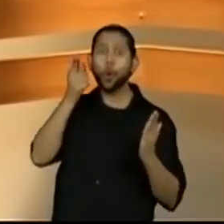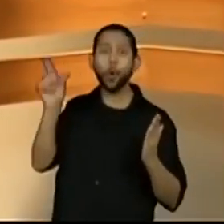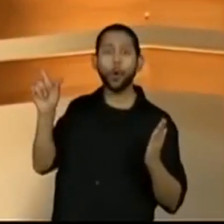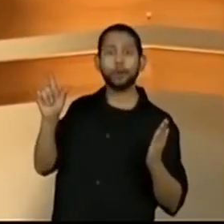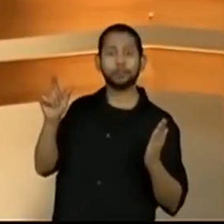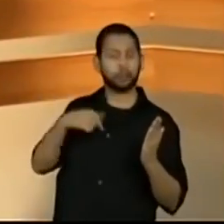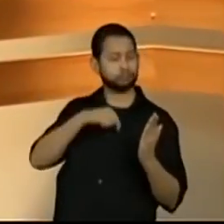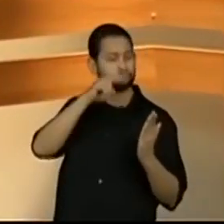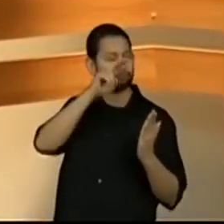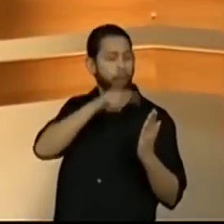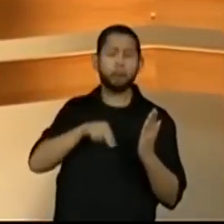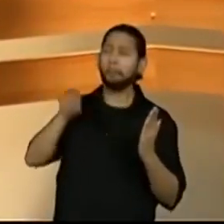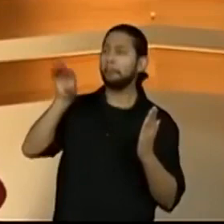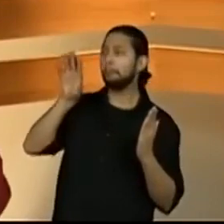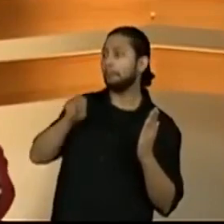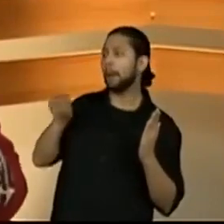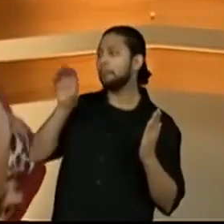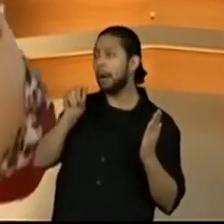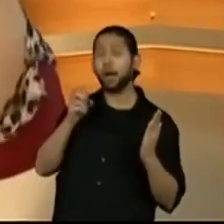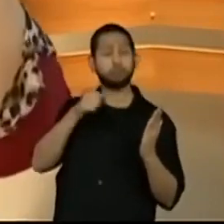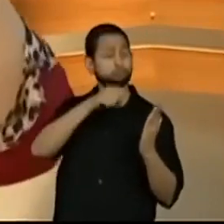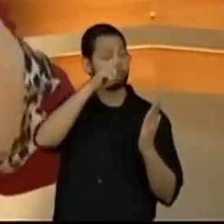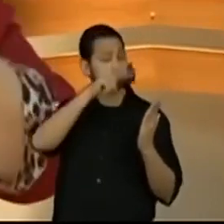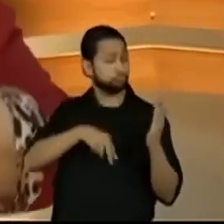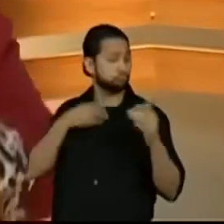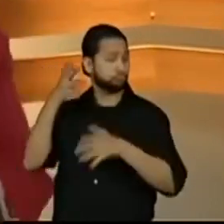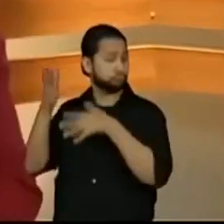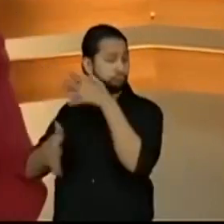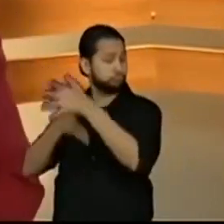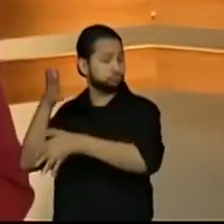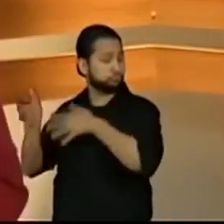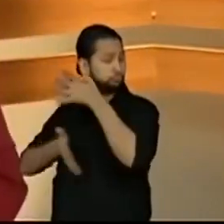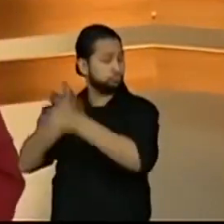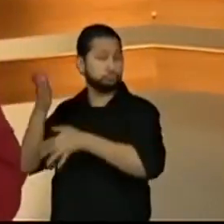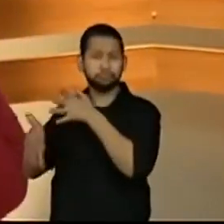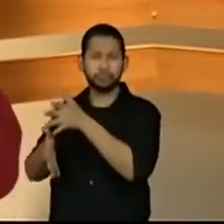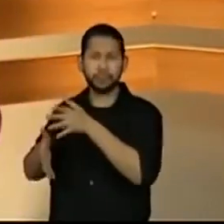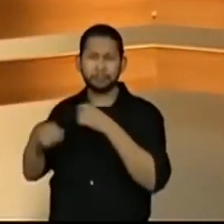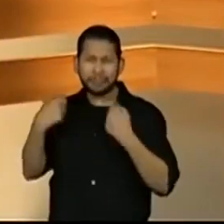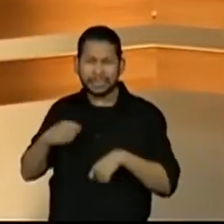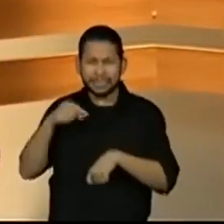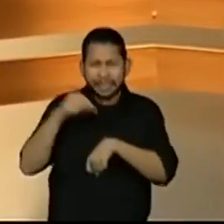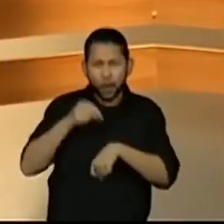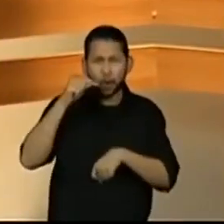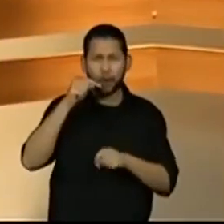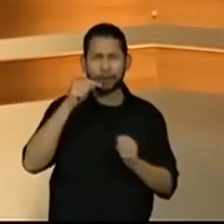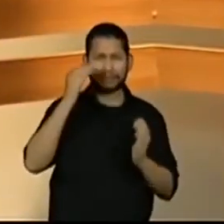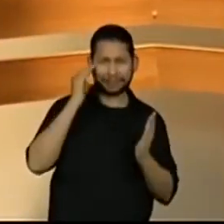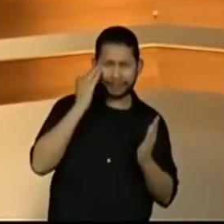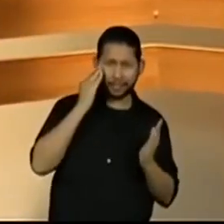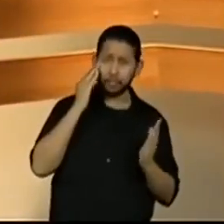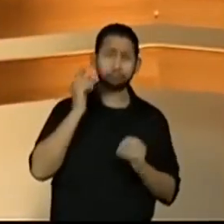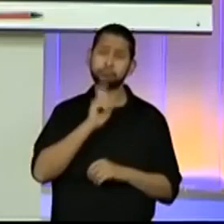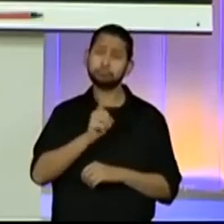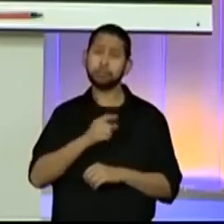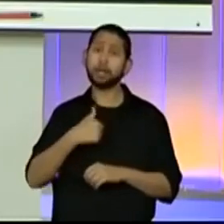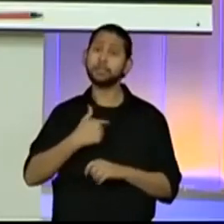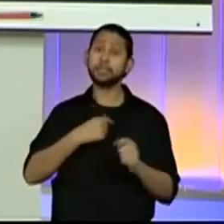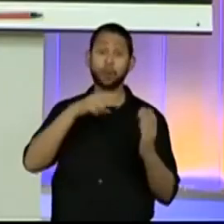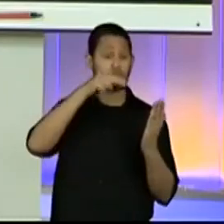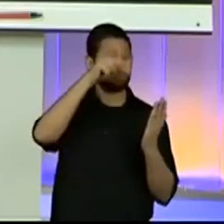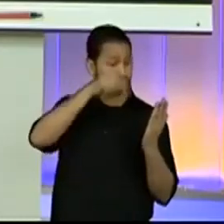Não necessariamente naquele momento eu precise entender o que está escrito ali, mas simplesmente lê-lo, para que